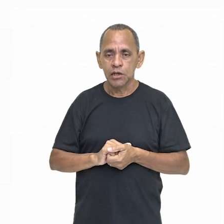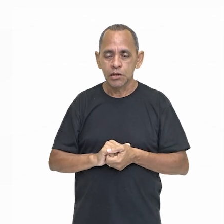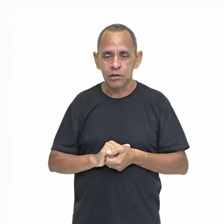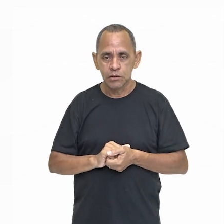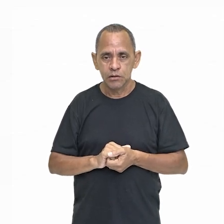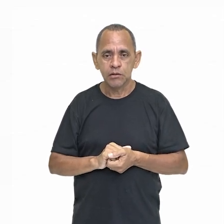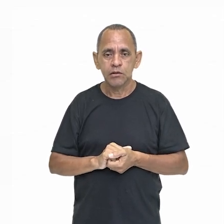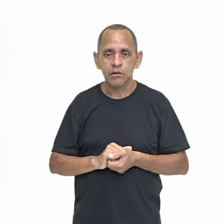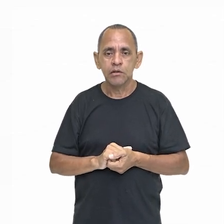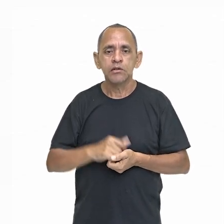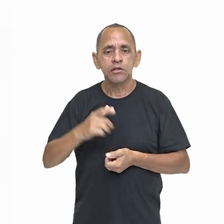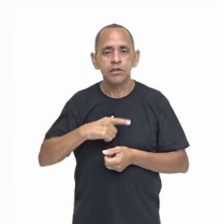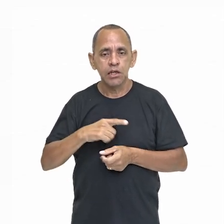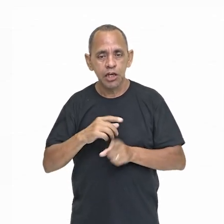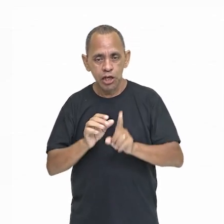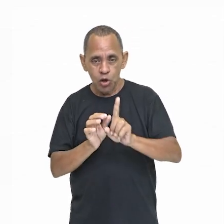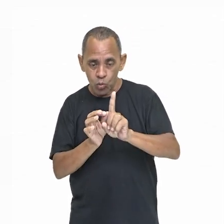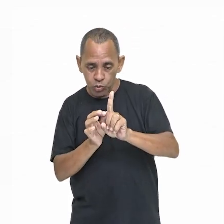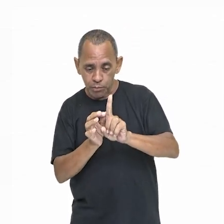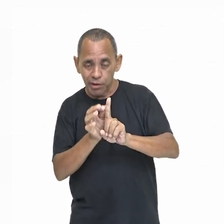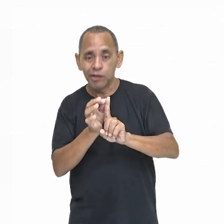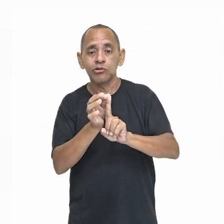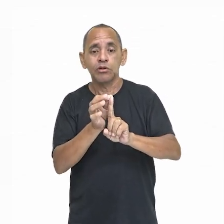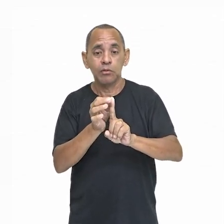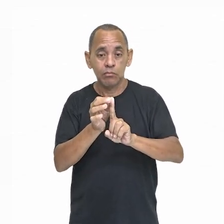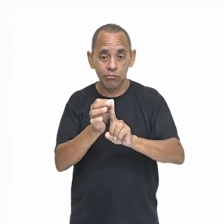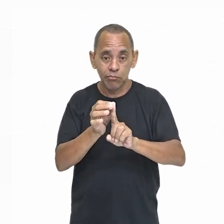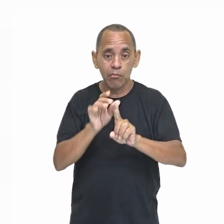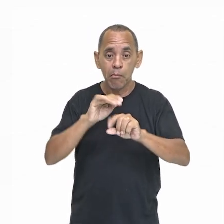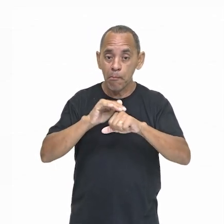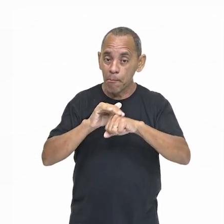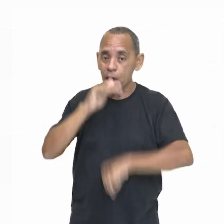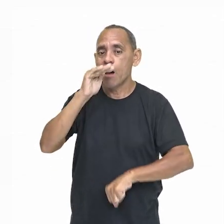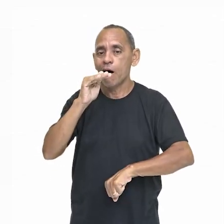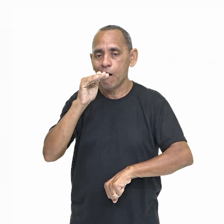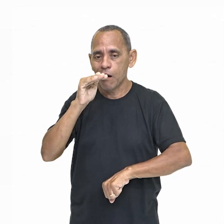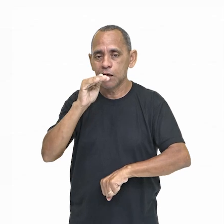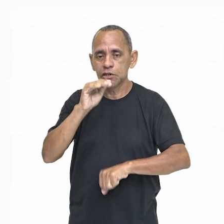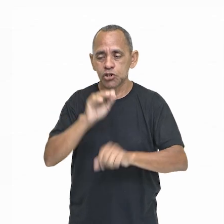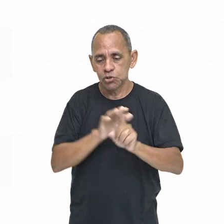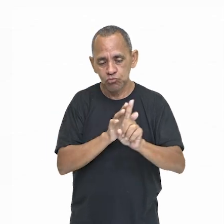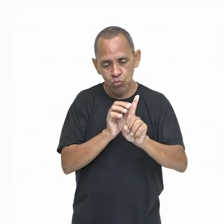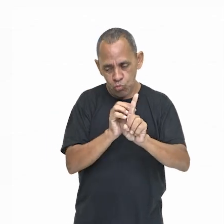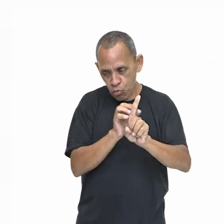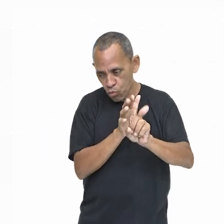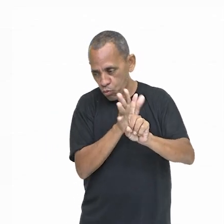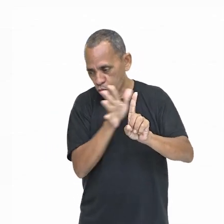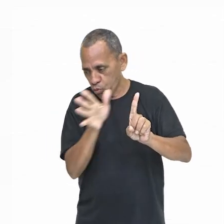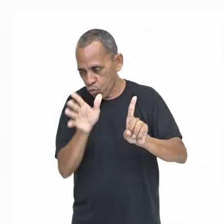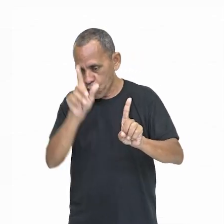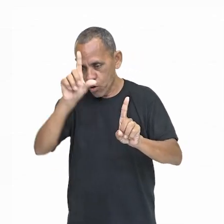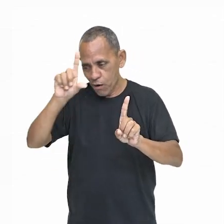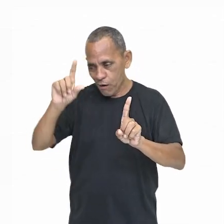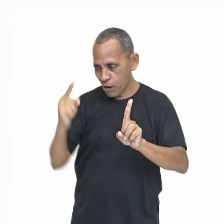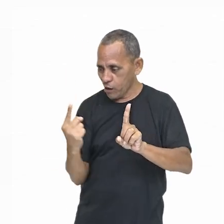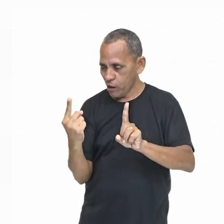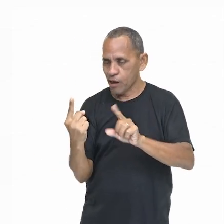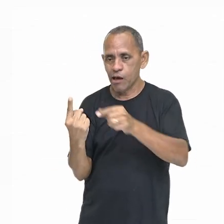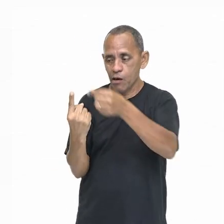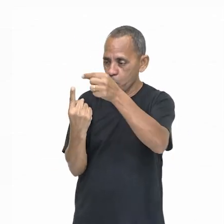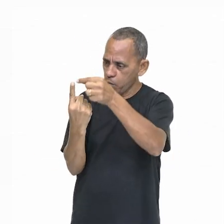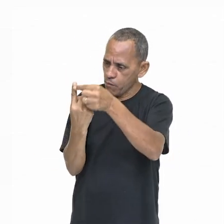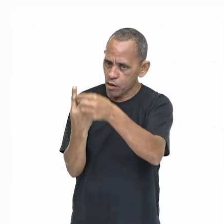de uma temperatura que tem maior temperatura para menor, aí eu tenho a transmissão de